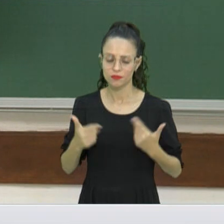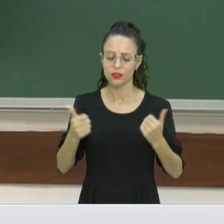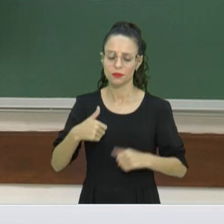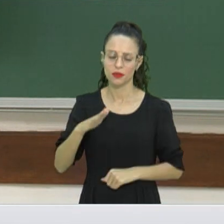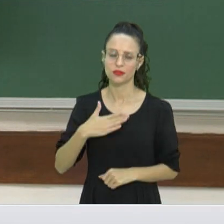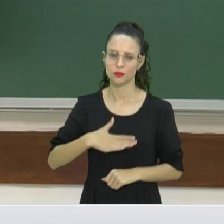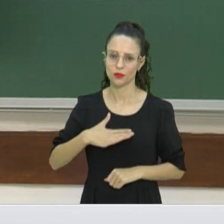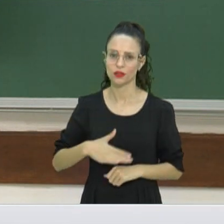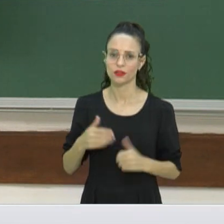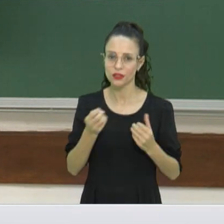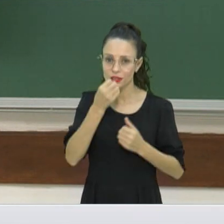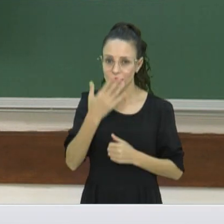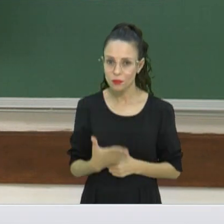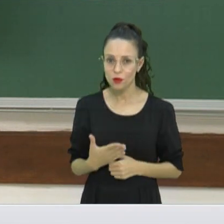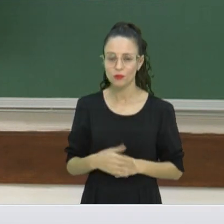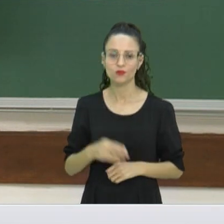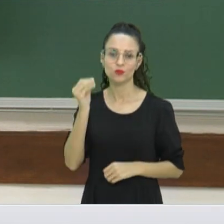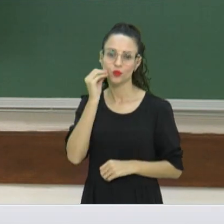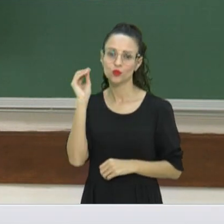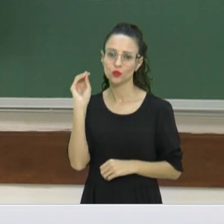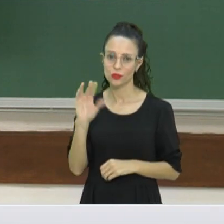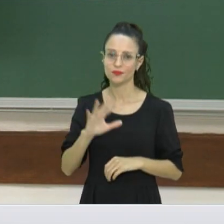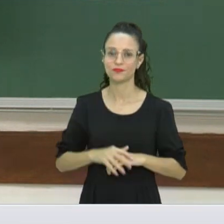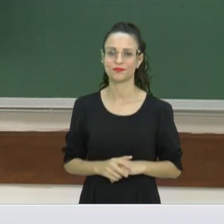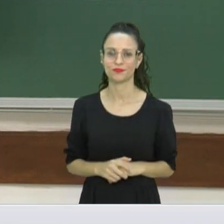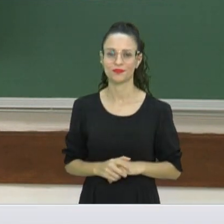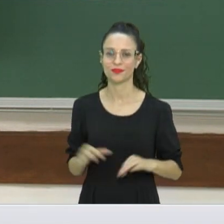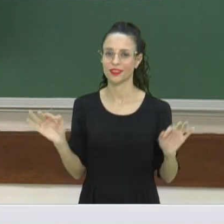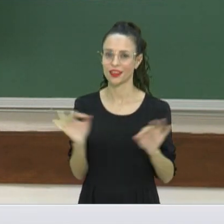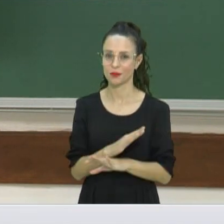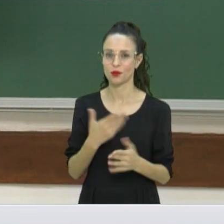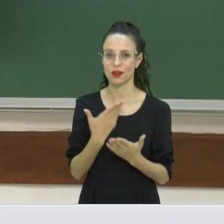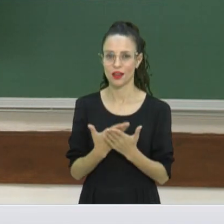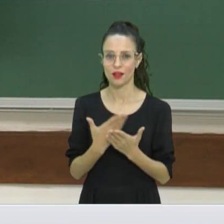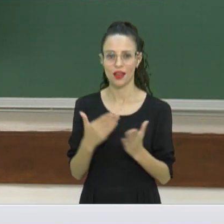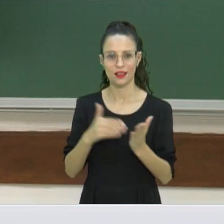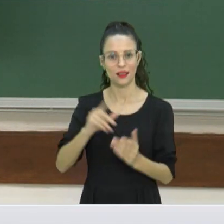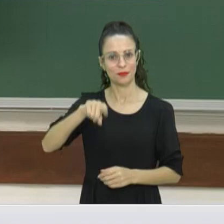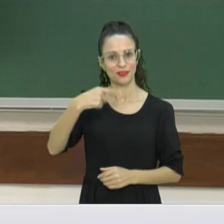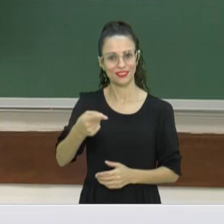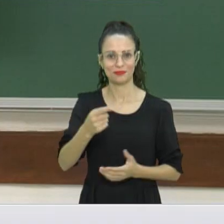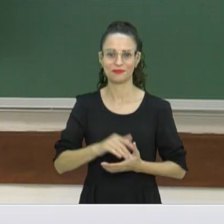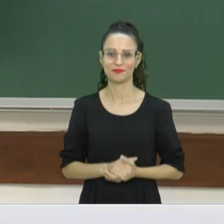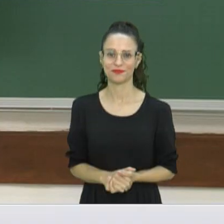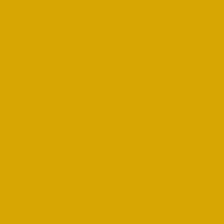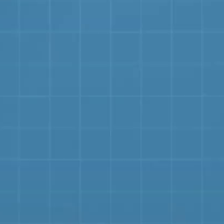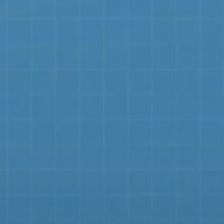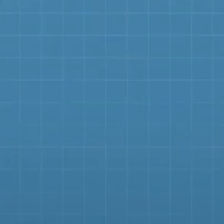tranquila. Tá bom, pessoal? Um beijo da prof. Acabou a nossa aula. Até a próxima.